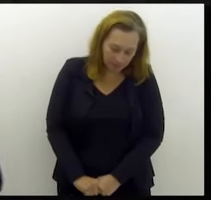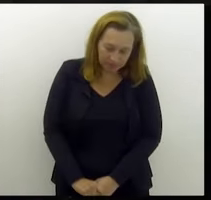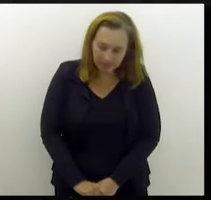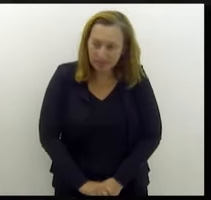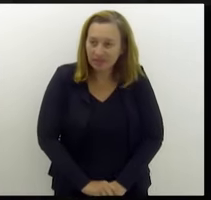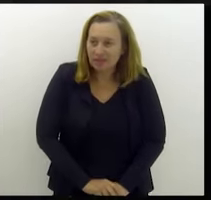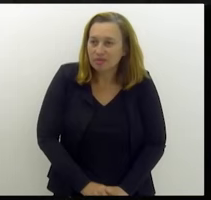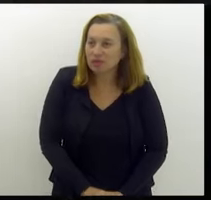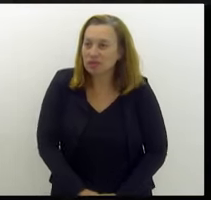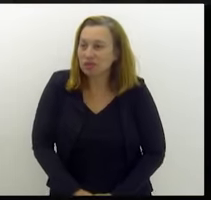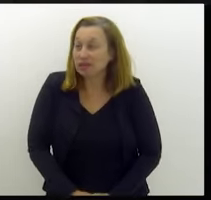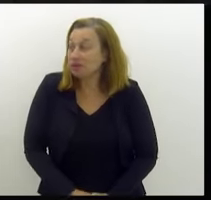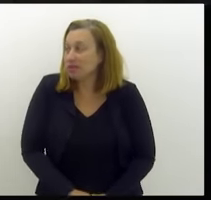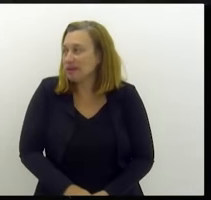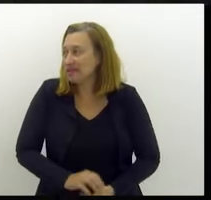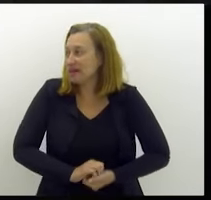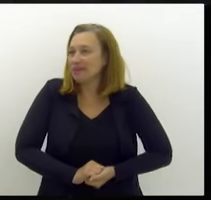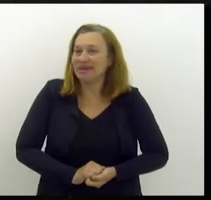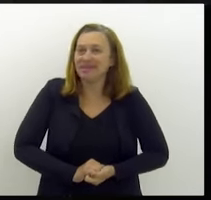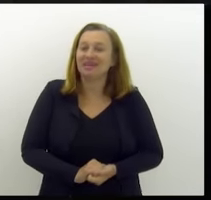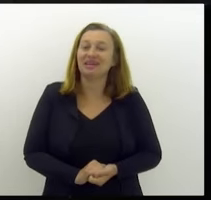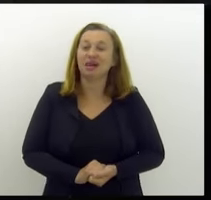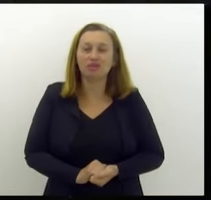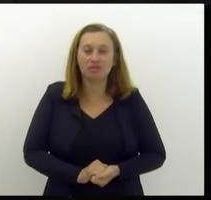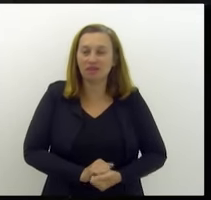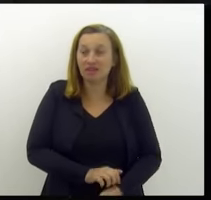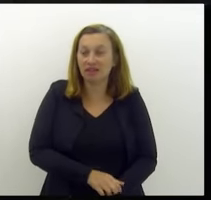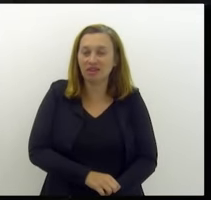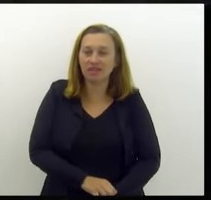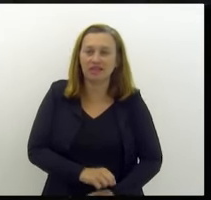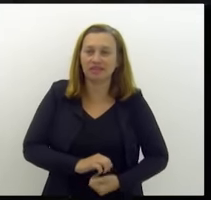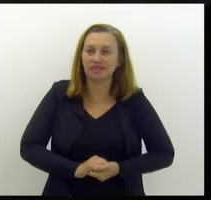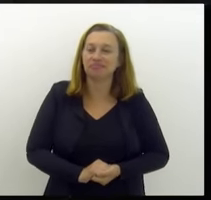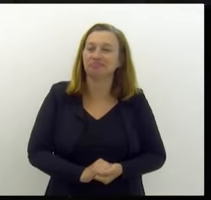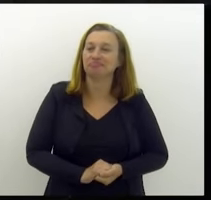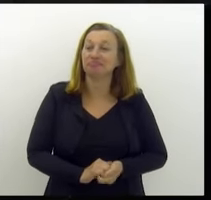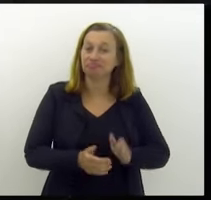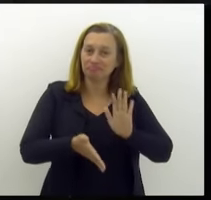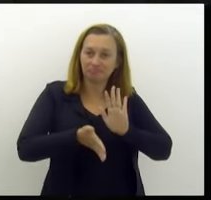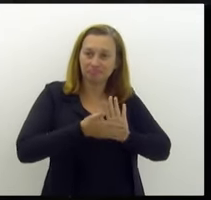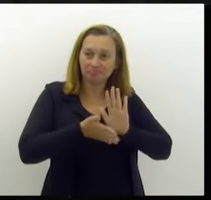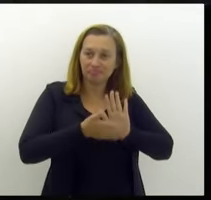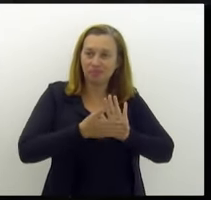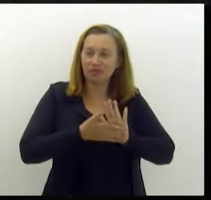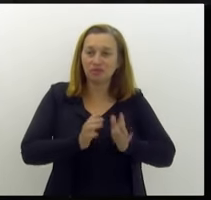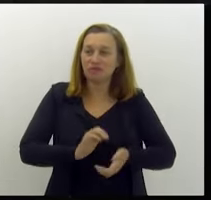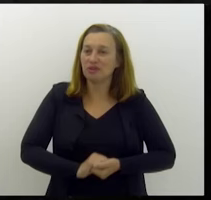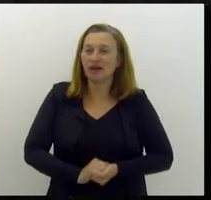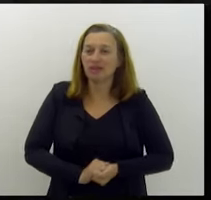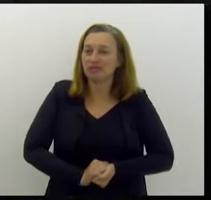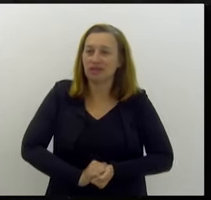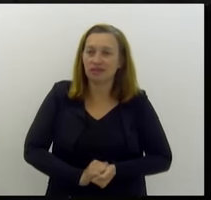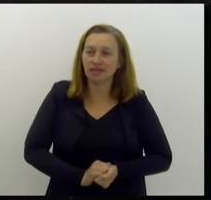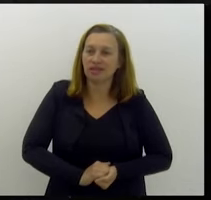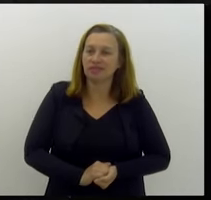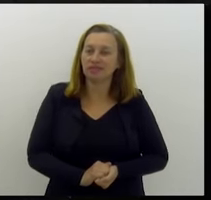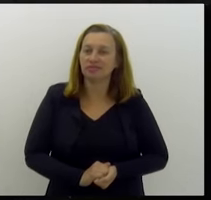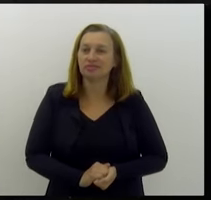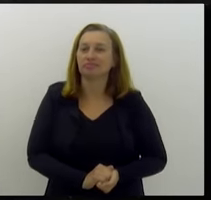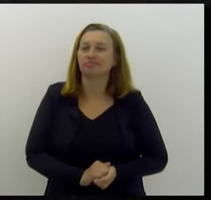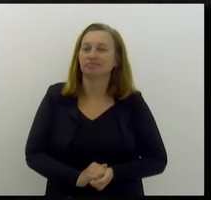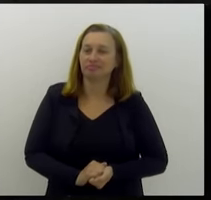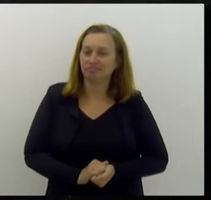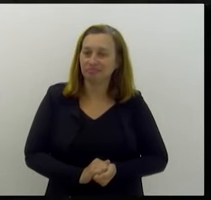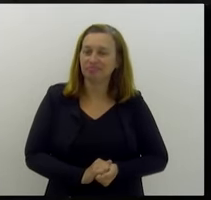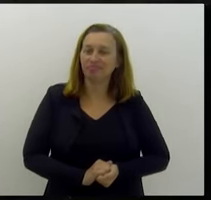170 bi quando falamos também segundo a proposta das modalidades de das diferentes modalidades de